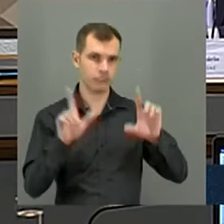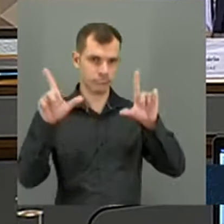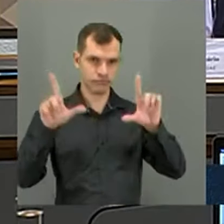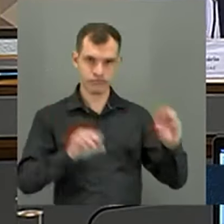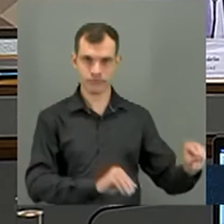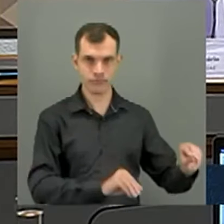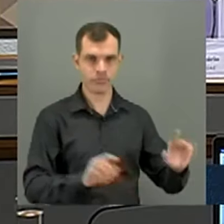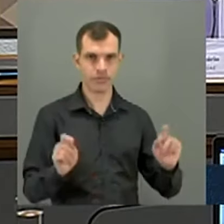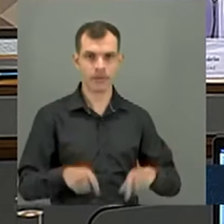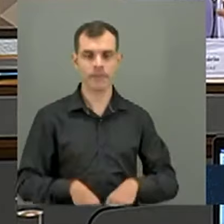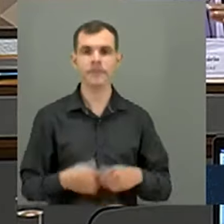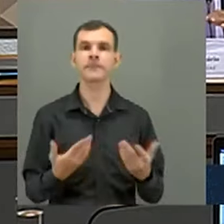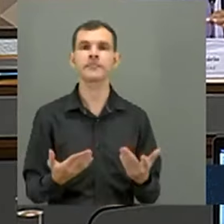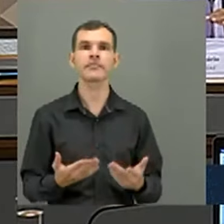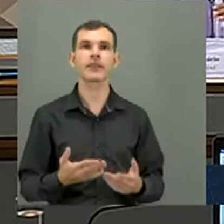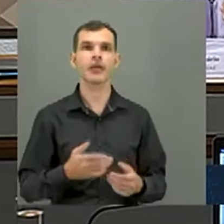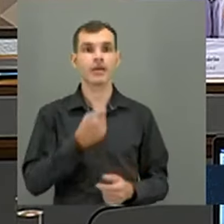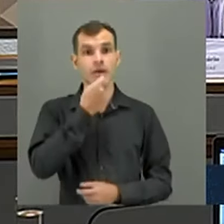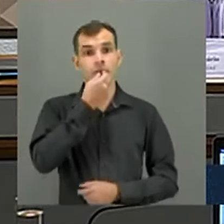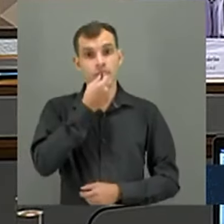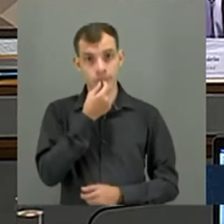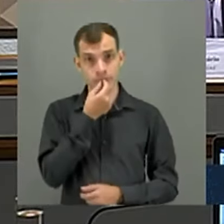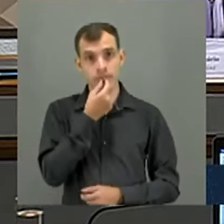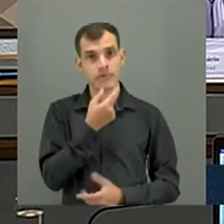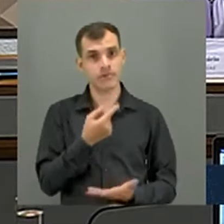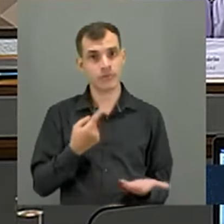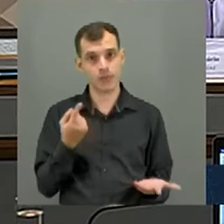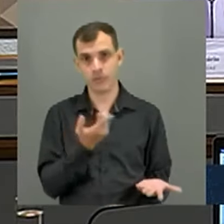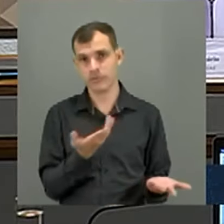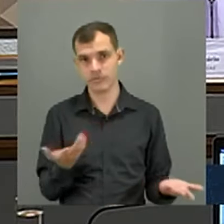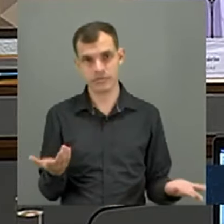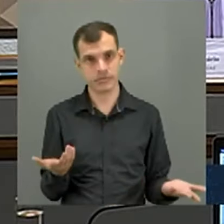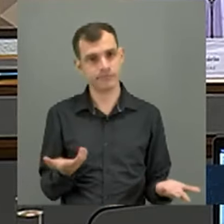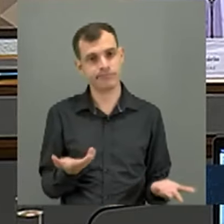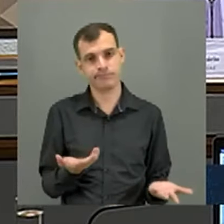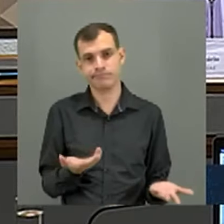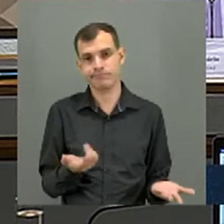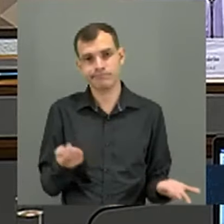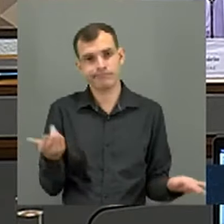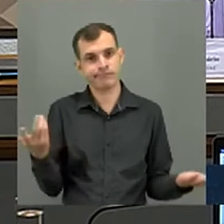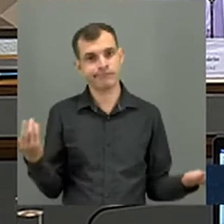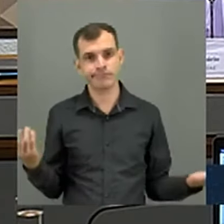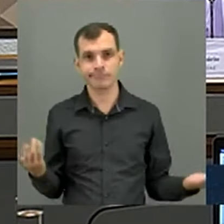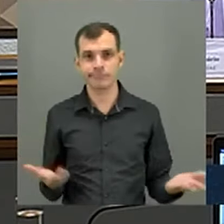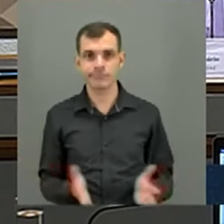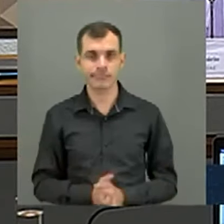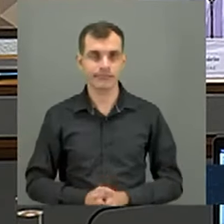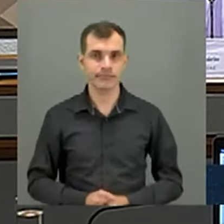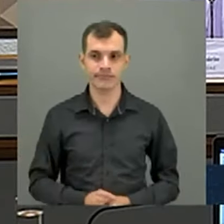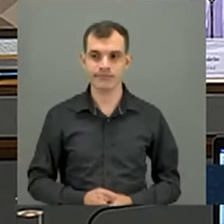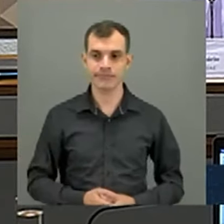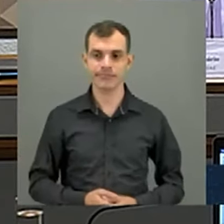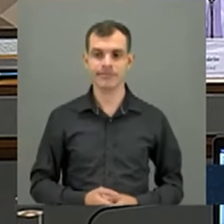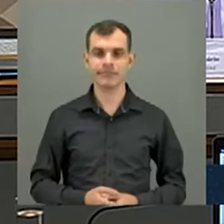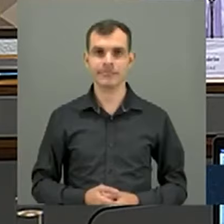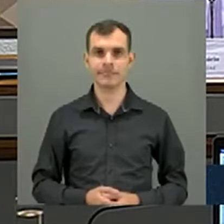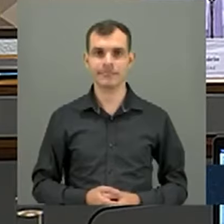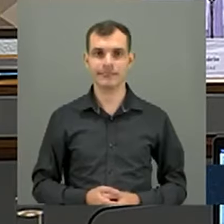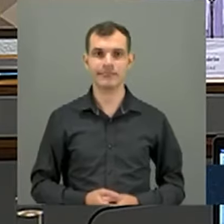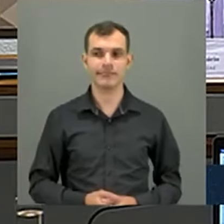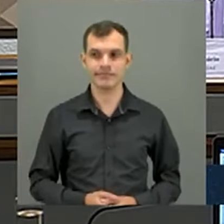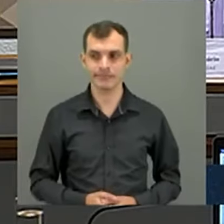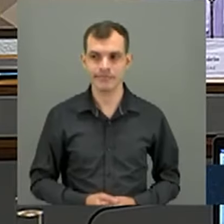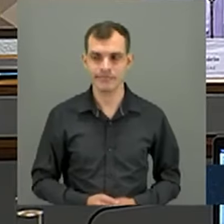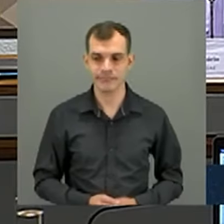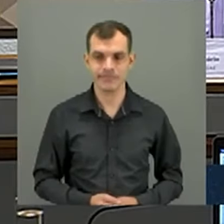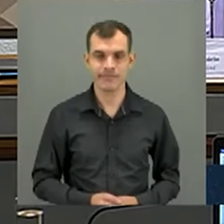Okay. É a nossa arbitragem. É foda. Porra, desculpa. Não tem desculpa, não. Isso